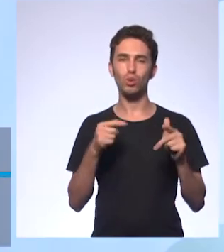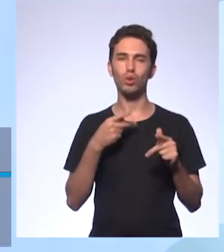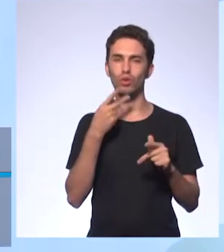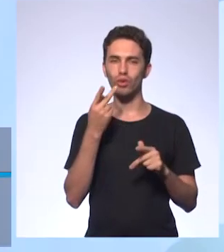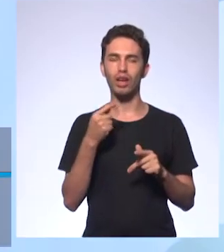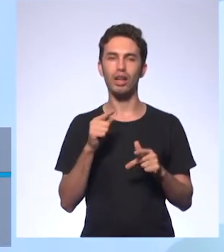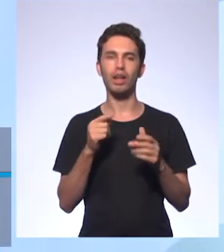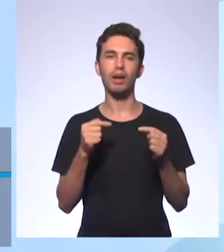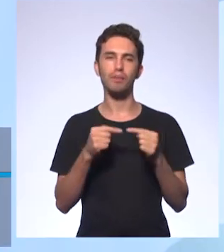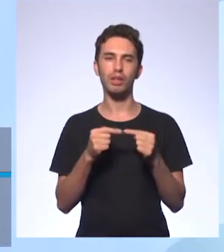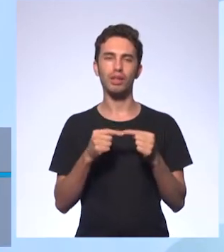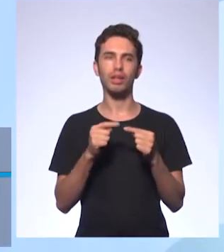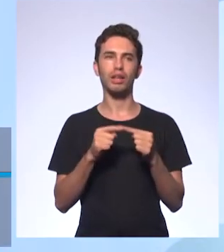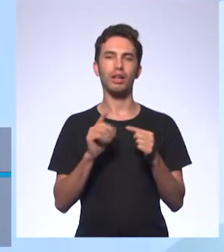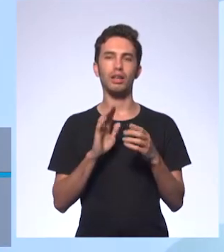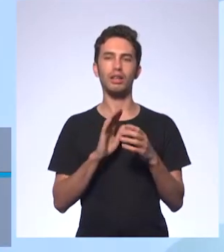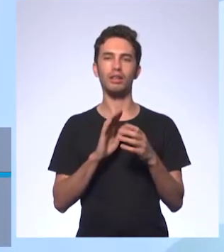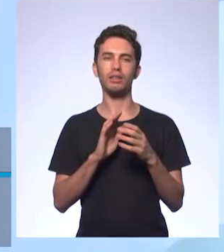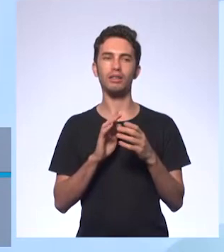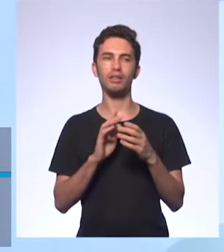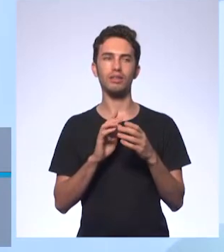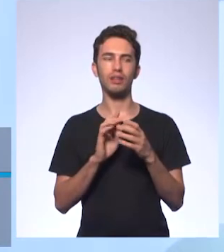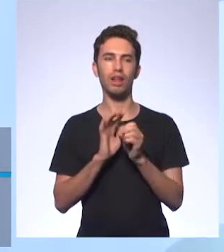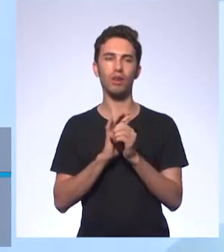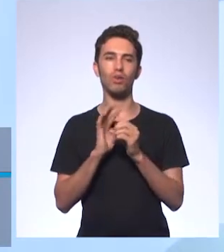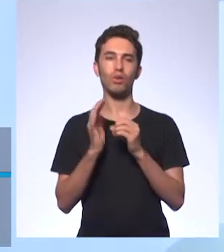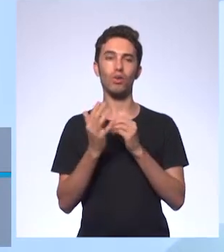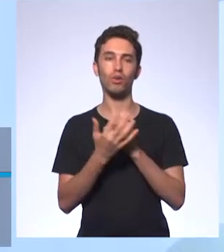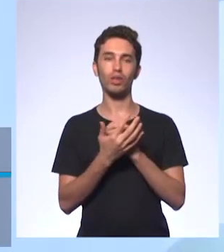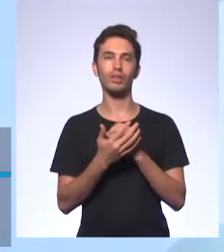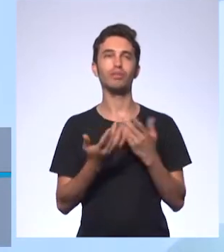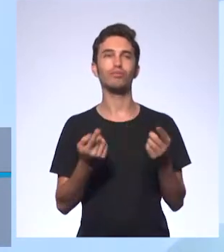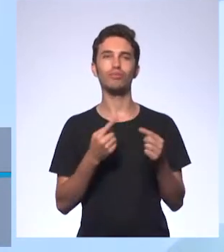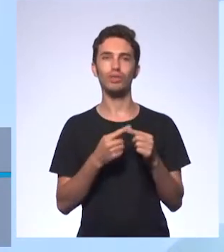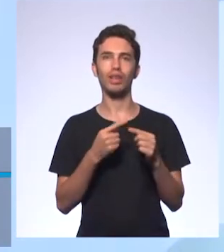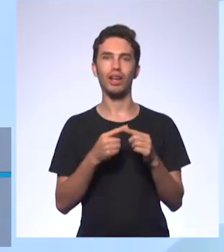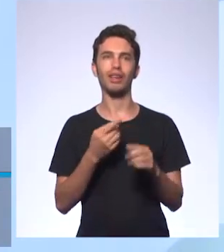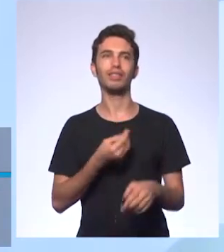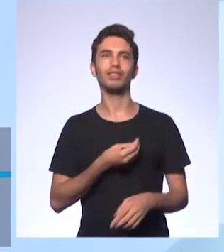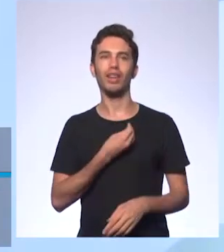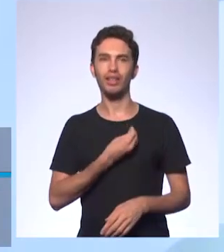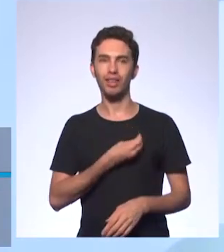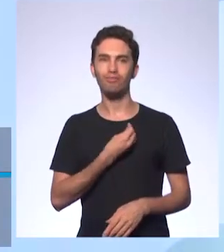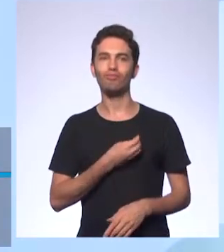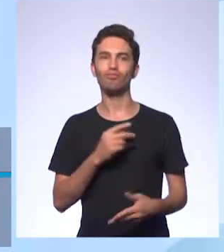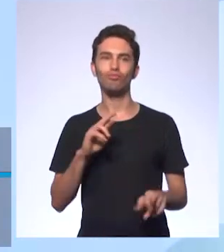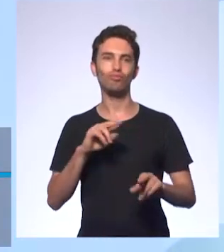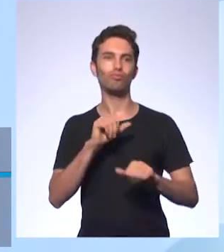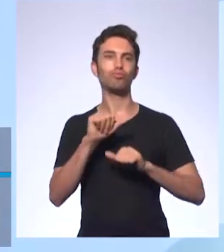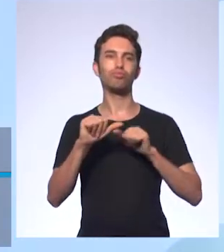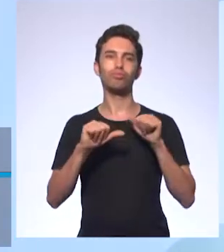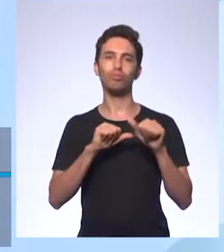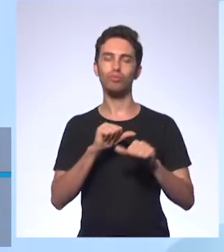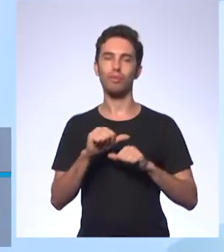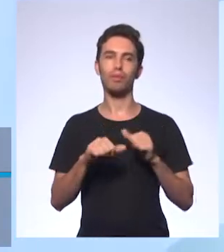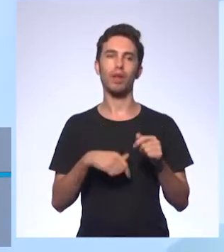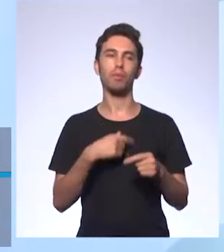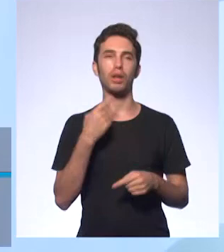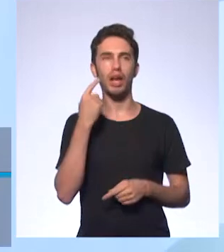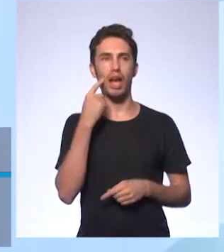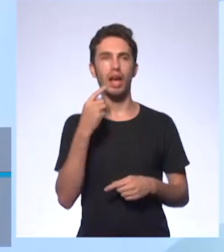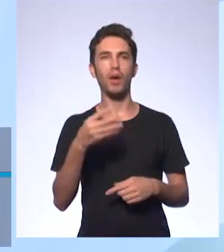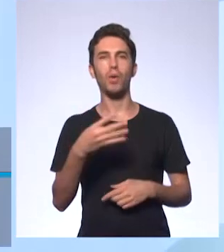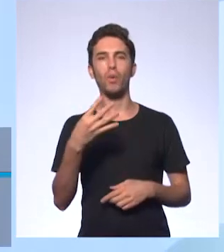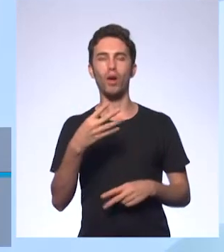jeito, né? A questão da pandemia mudou mesmo a nossa vida, né? A gente tem alguns professores até questionando, o quarto